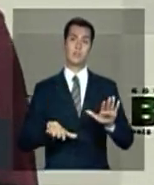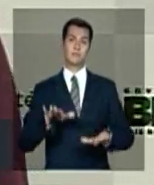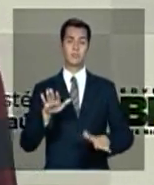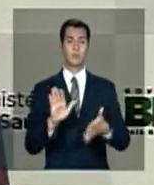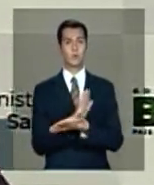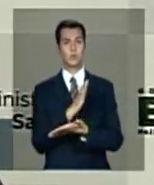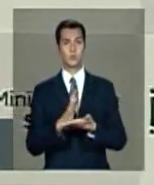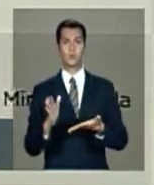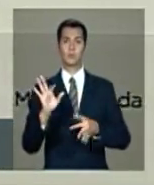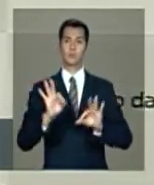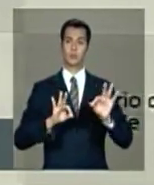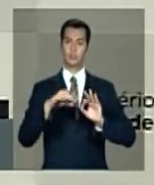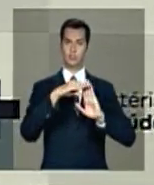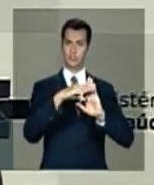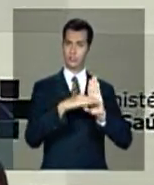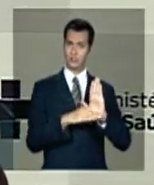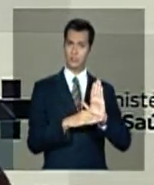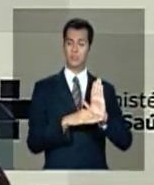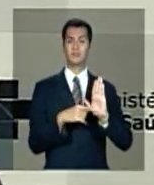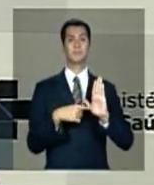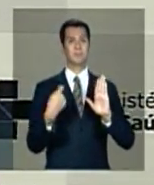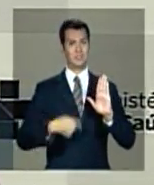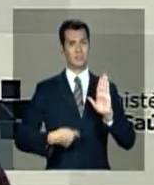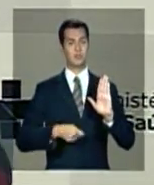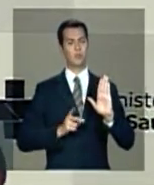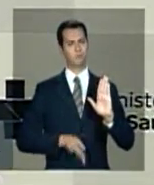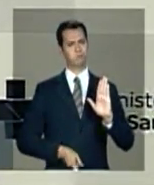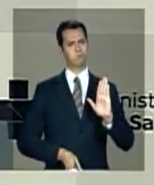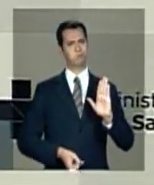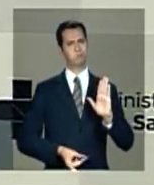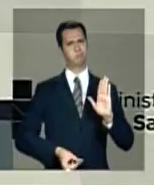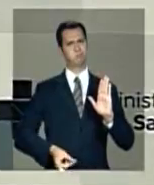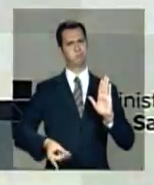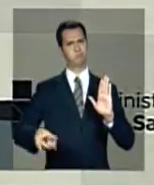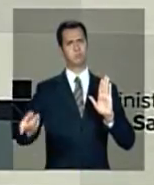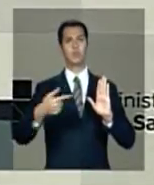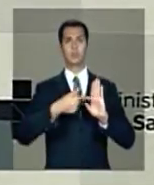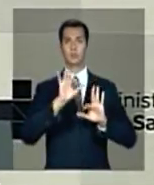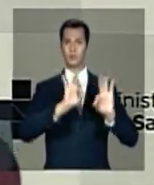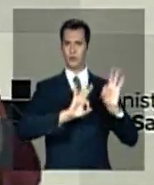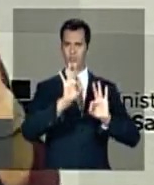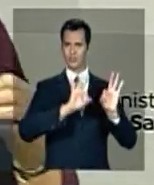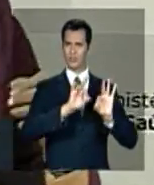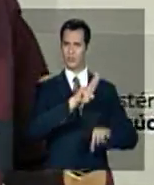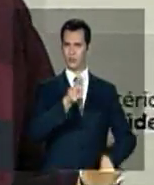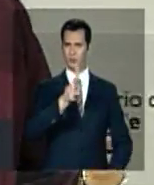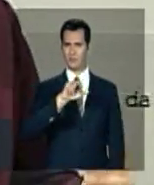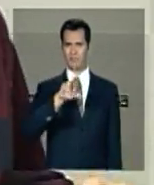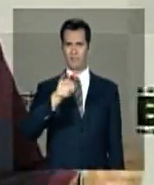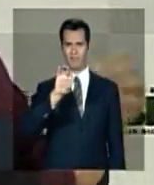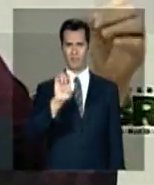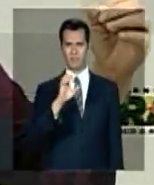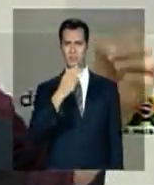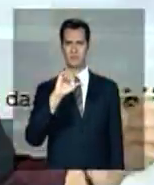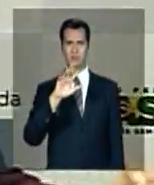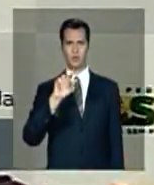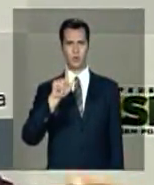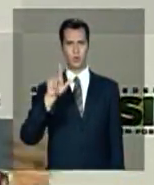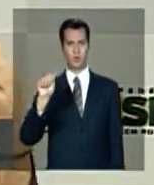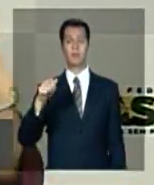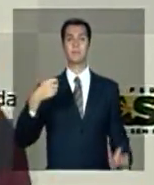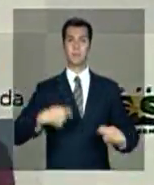que eles precisam de ter durabilidade esse programa chamado rede cegonha ele tem de ter